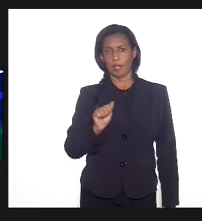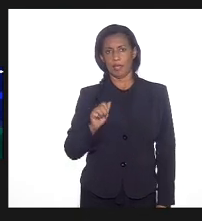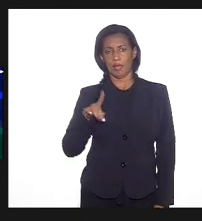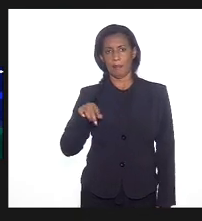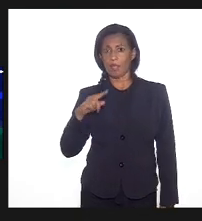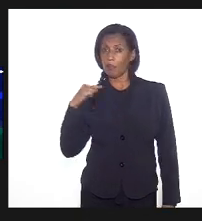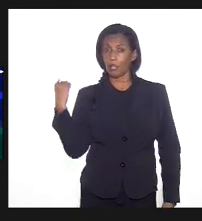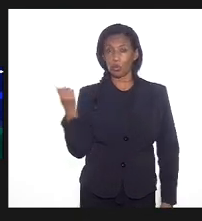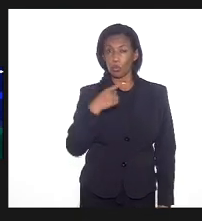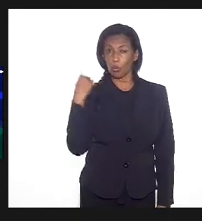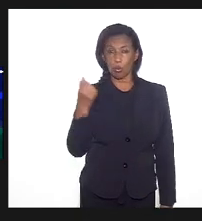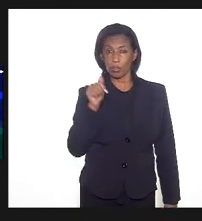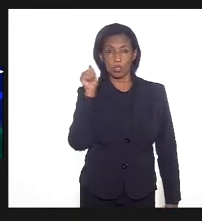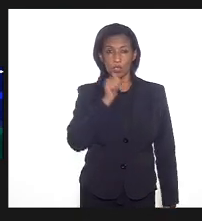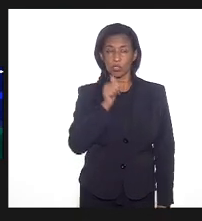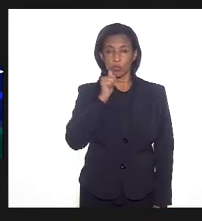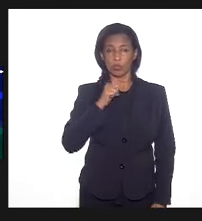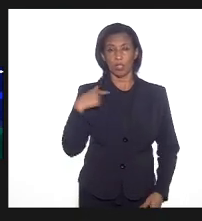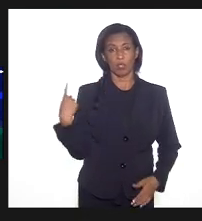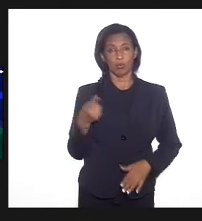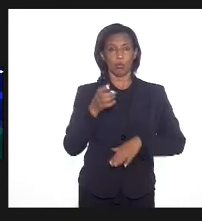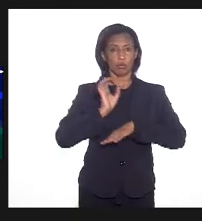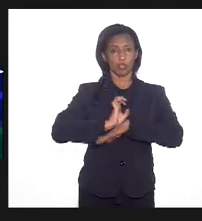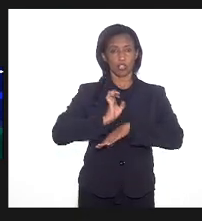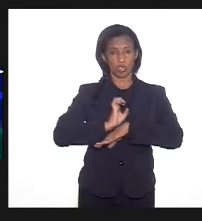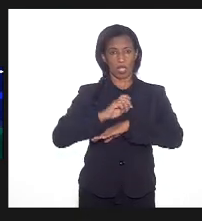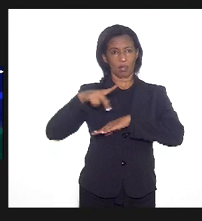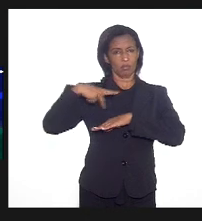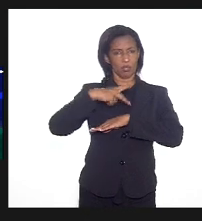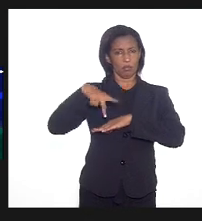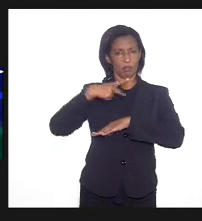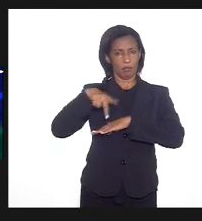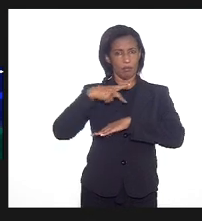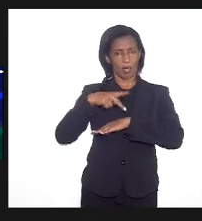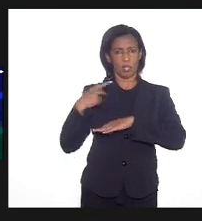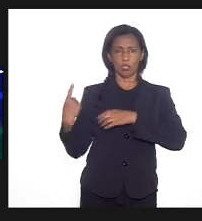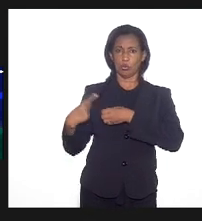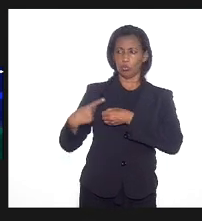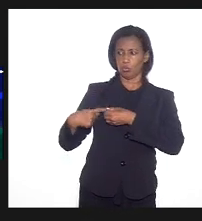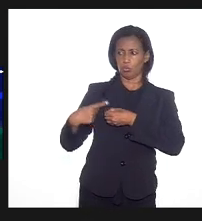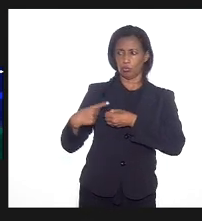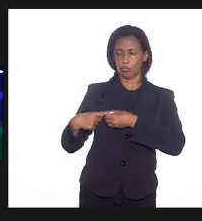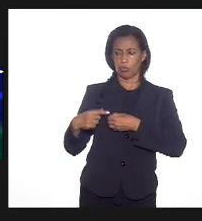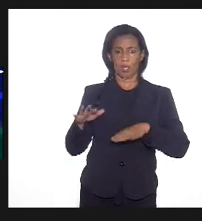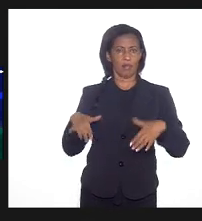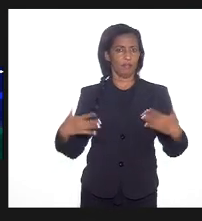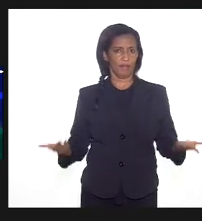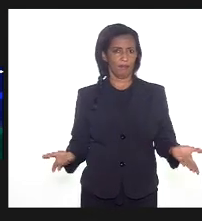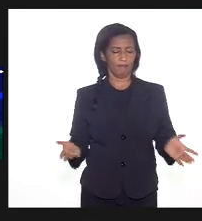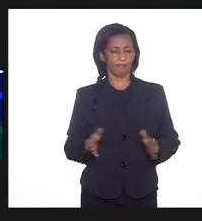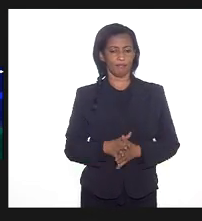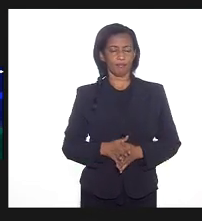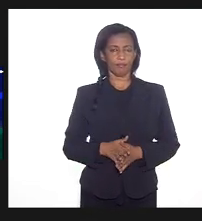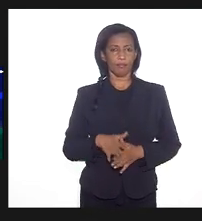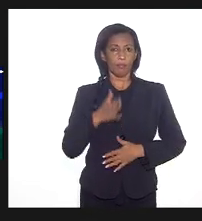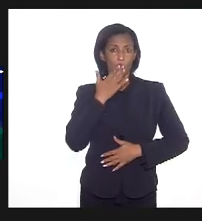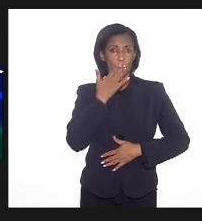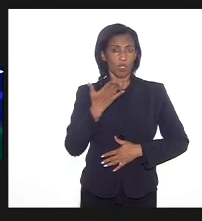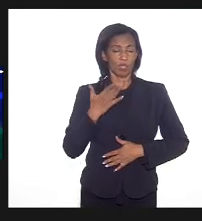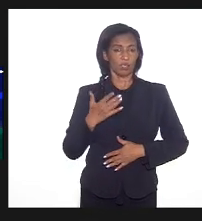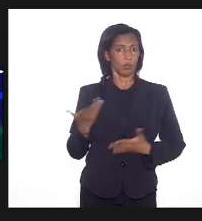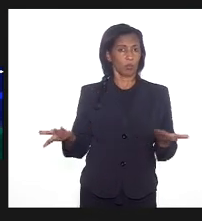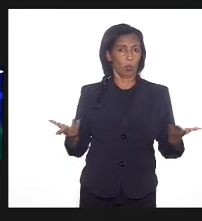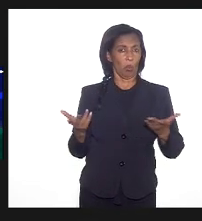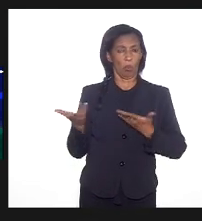as mulheres do nosso estado, do nosso país, dos municípios, enfim, e qualquer tipo de